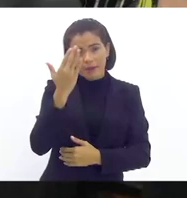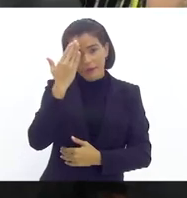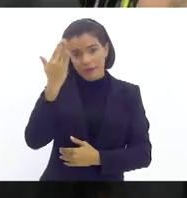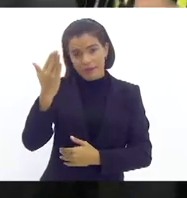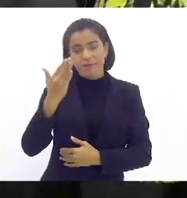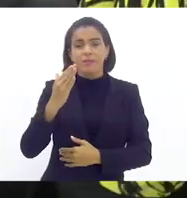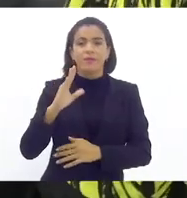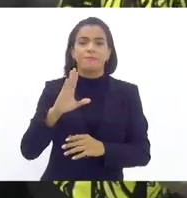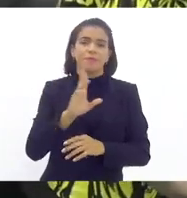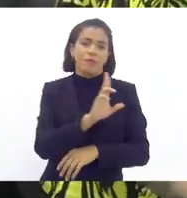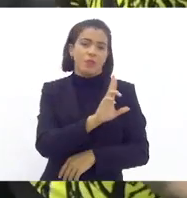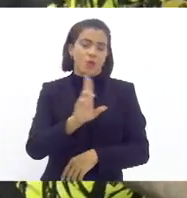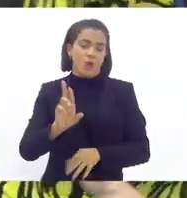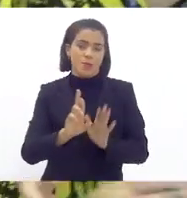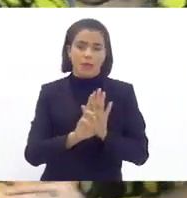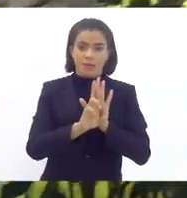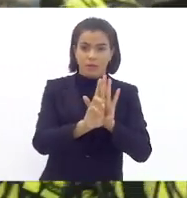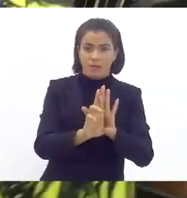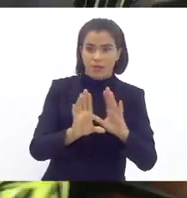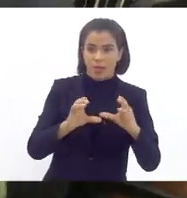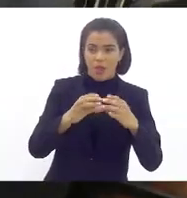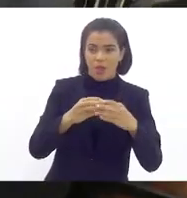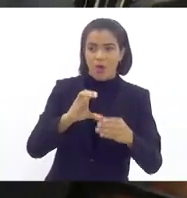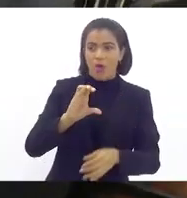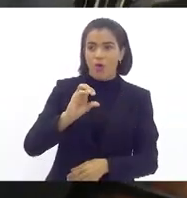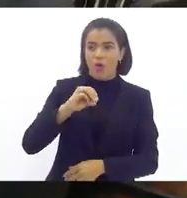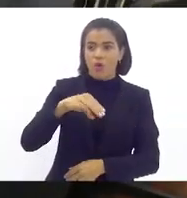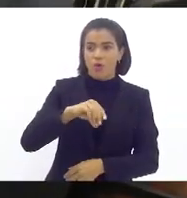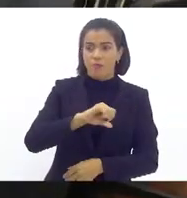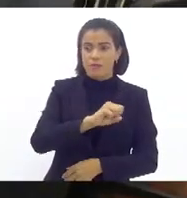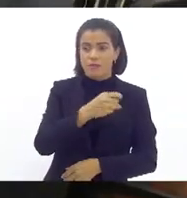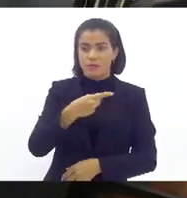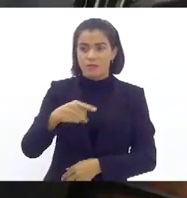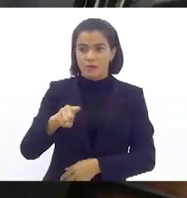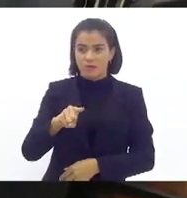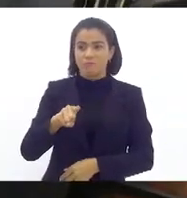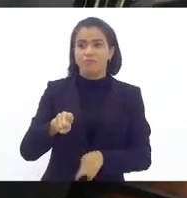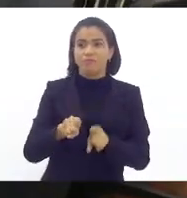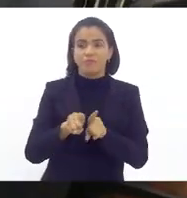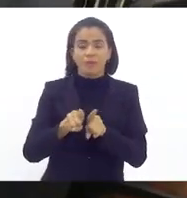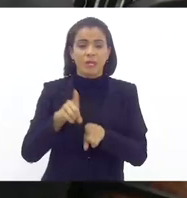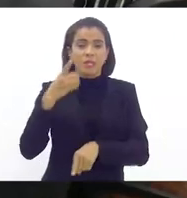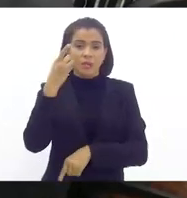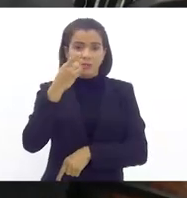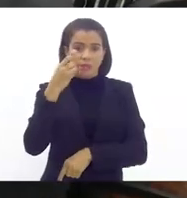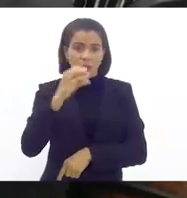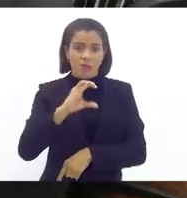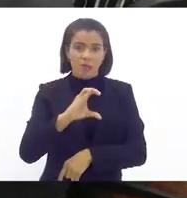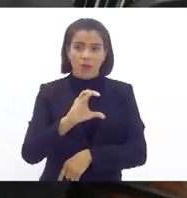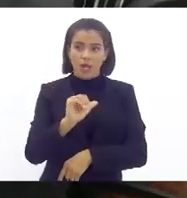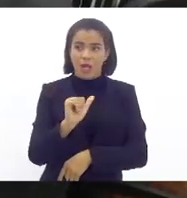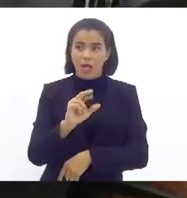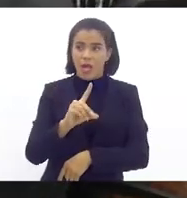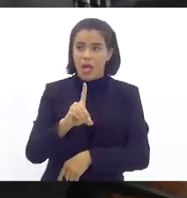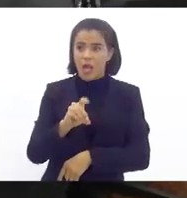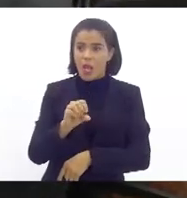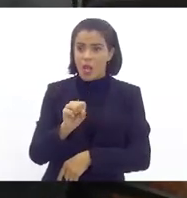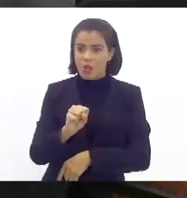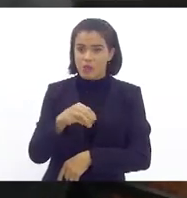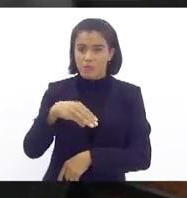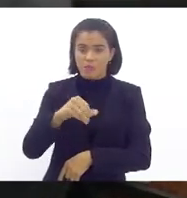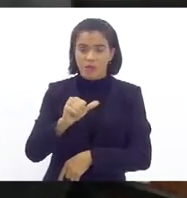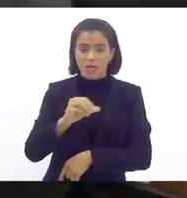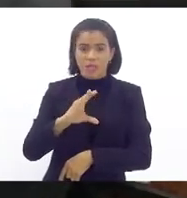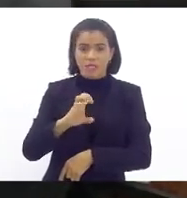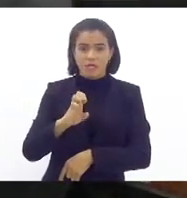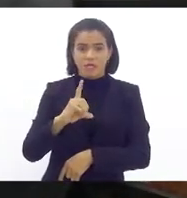da nossa comissão, no meu nome, no nome do deputado Carlos Mink, mas também no nome do deputado Carlos Macedo, do deputado Antônio de Paula, de todos os